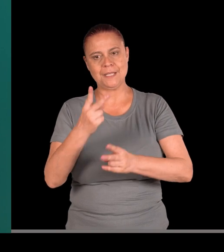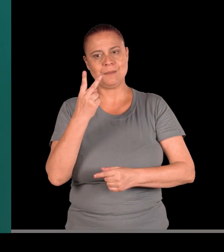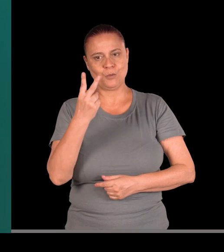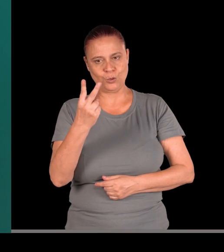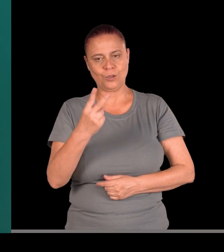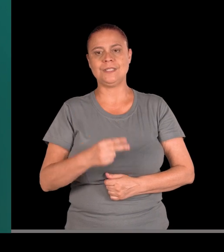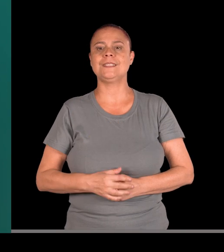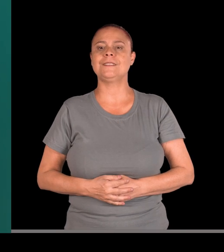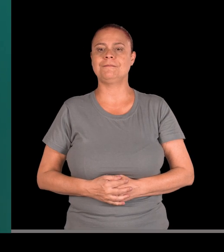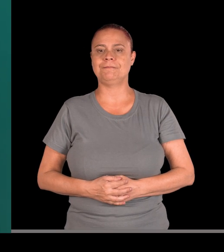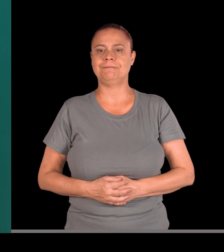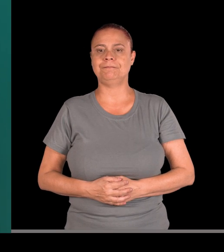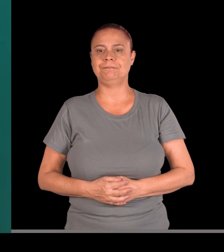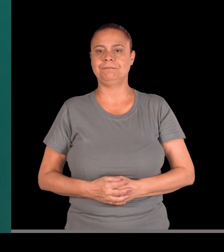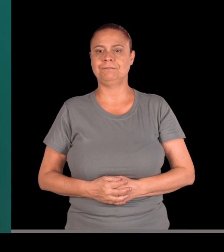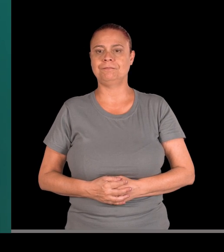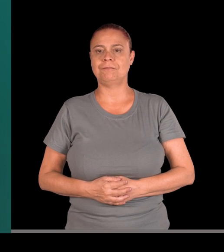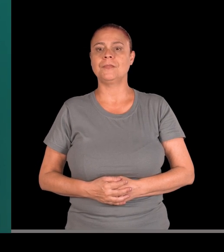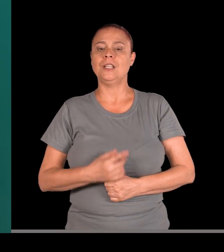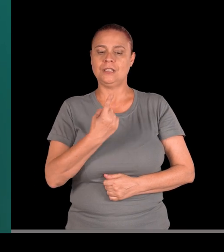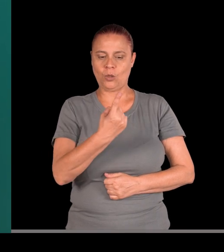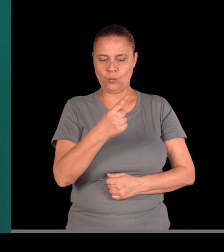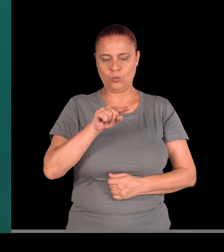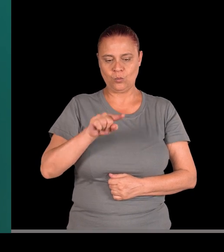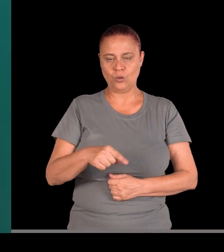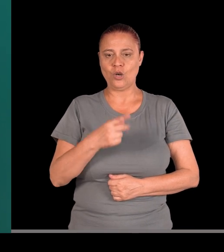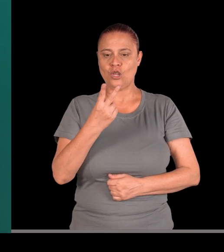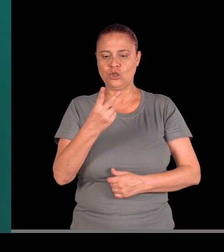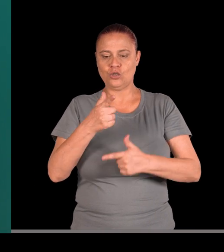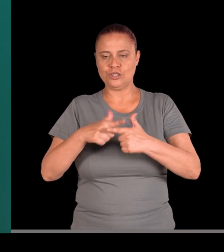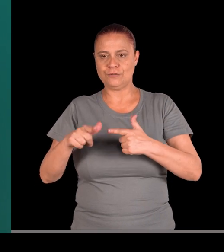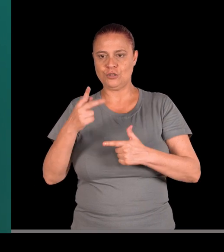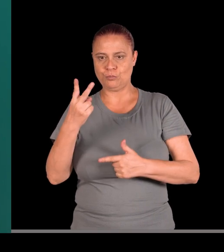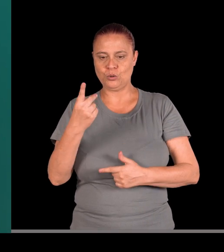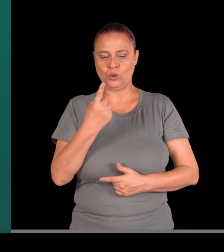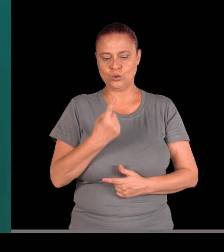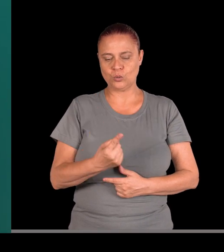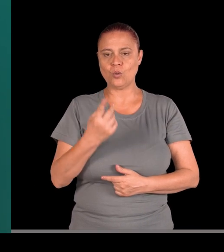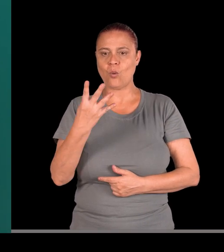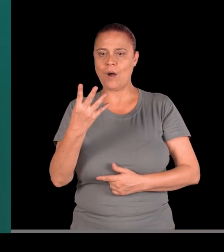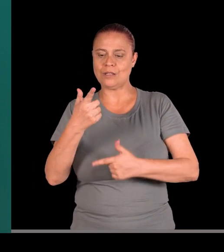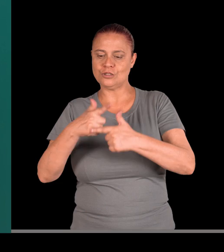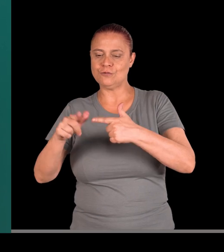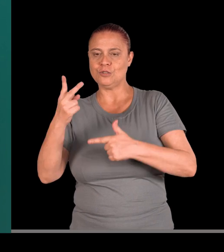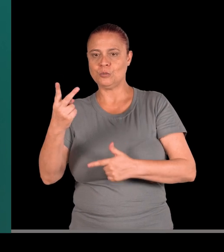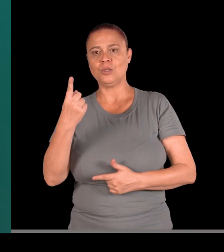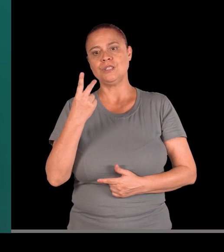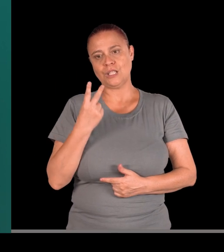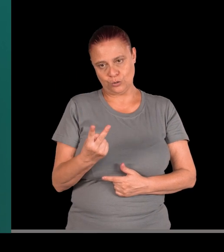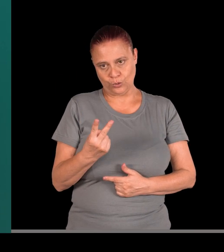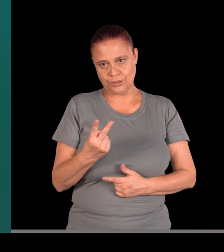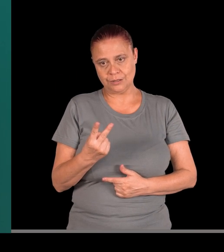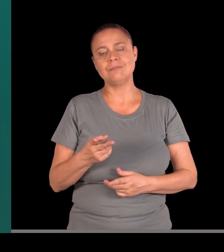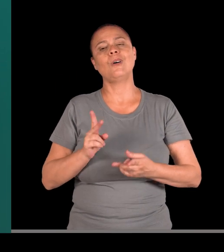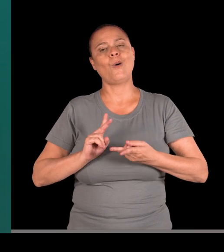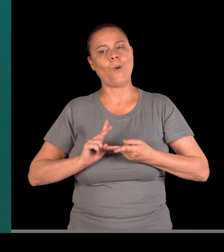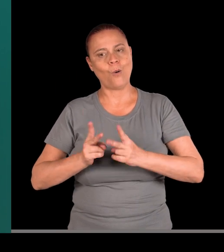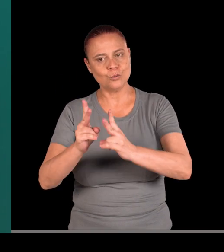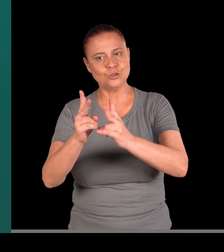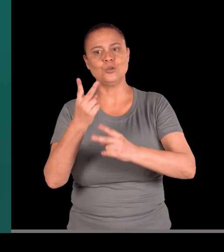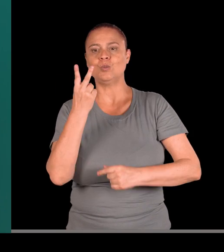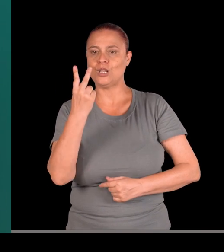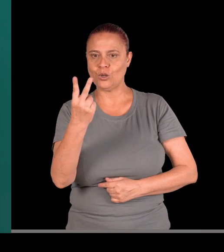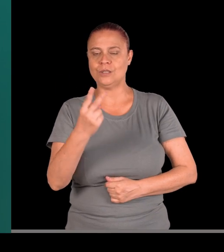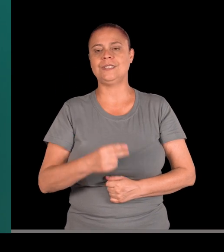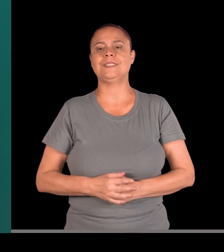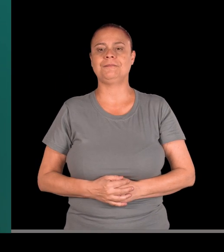vou dividir? Por 2 novamente. 1, 2 dividido por 2 dá 1, 4 dividido por 2, 2. E